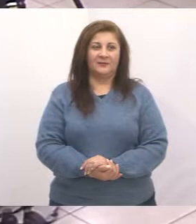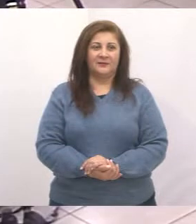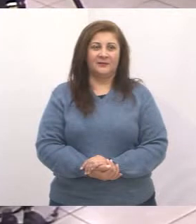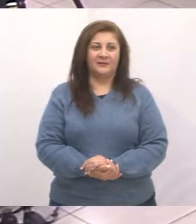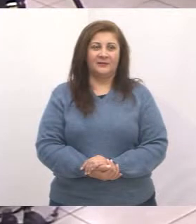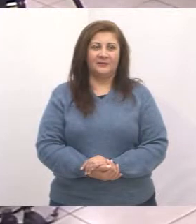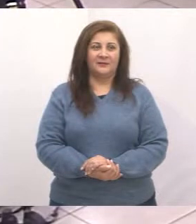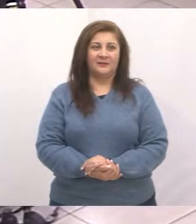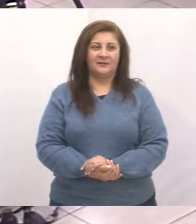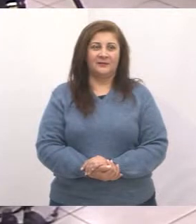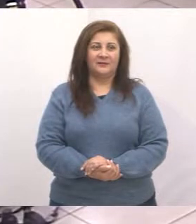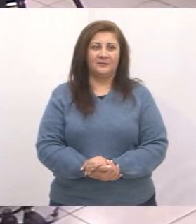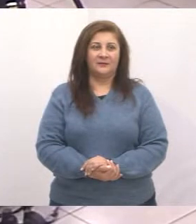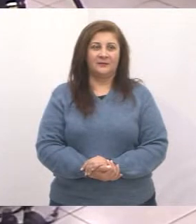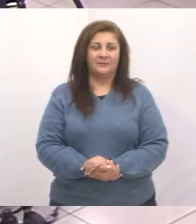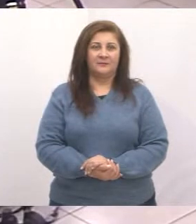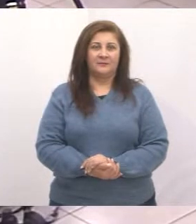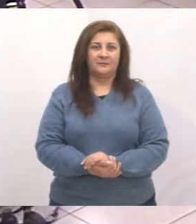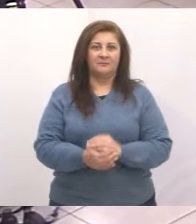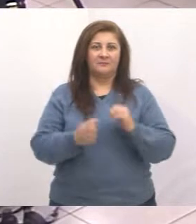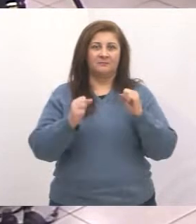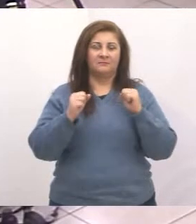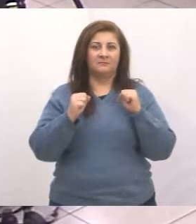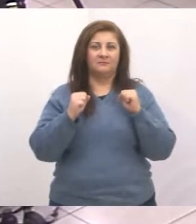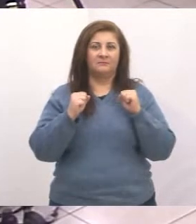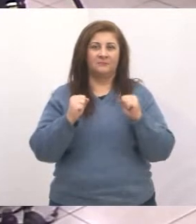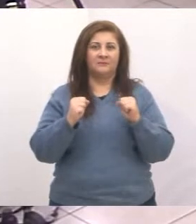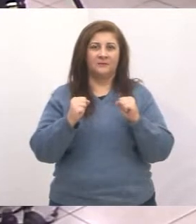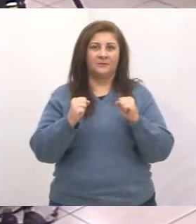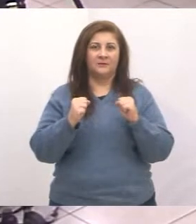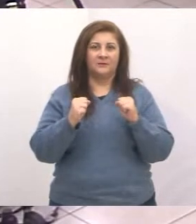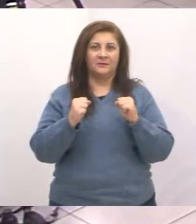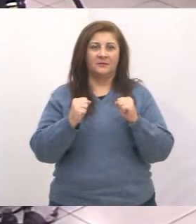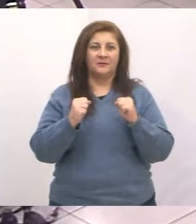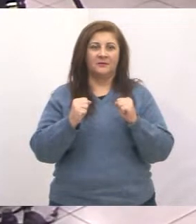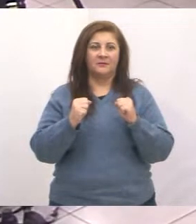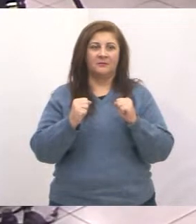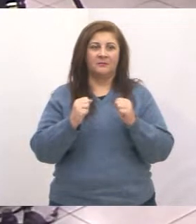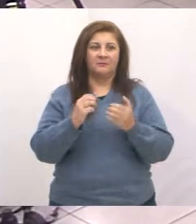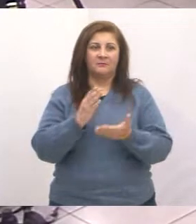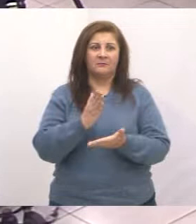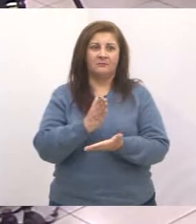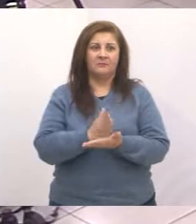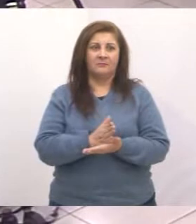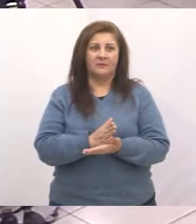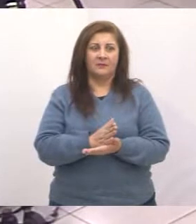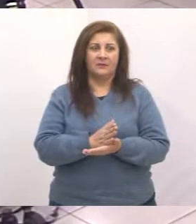Senhor presidente, será que é possível propor uma pausa até a chegada do...